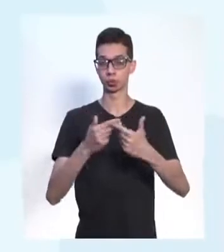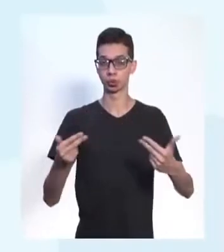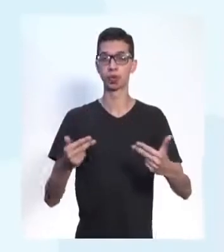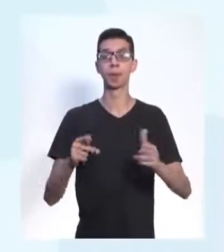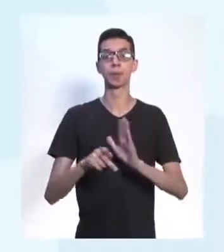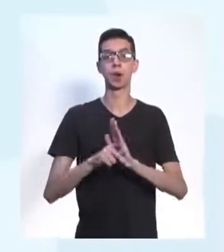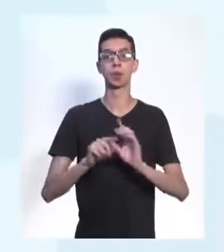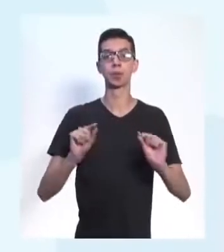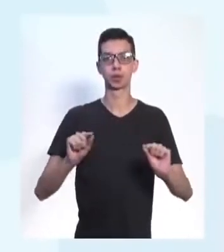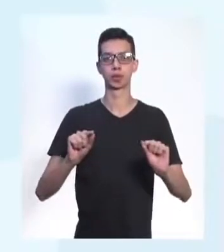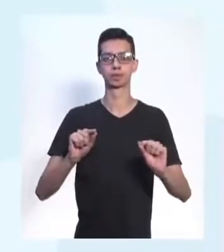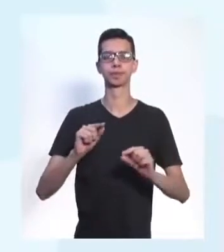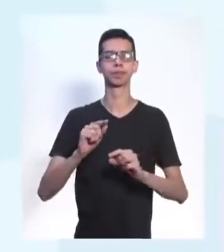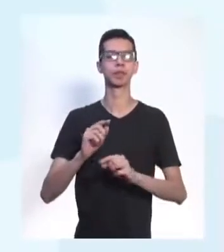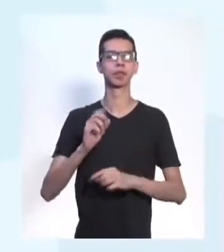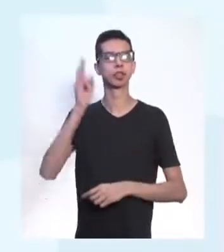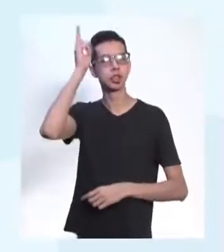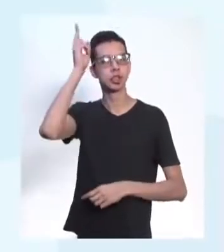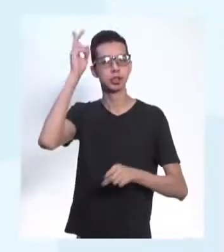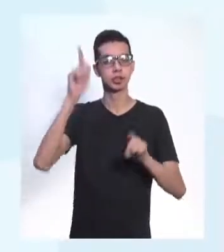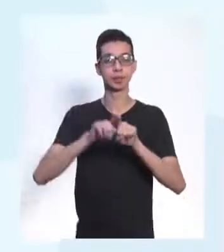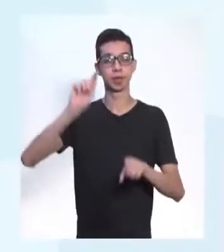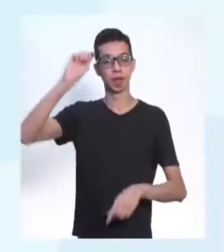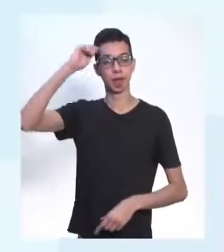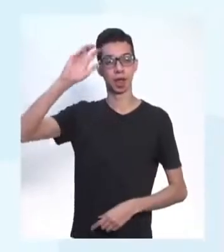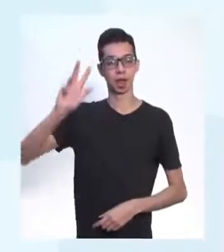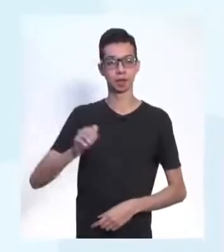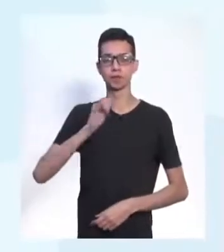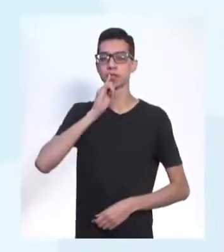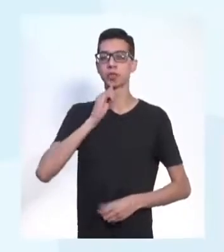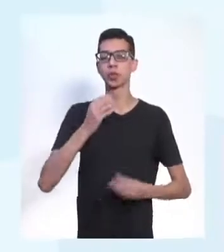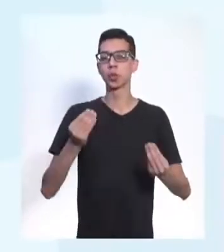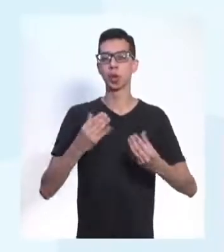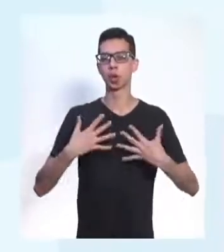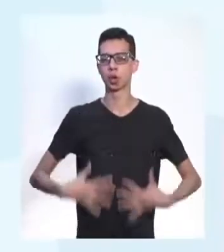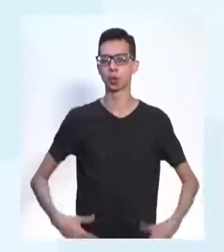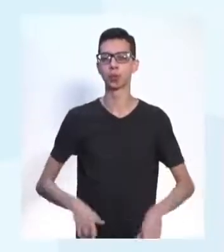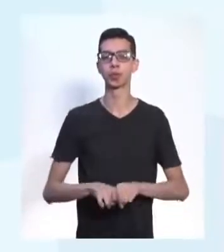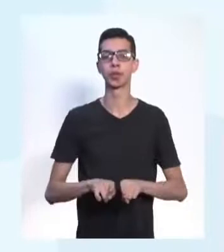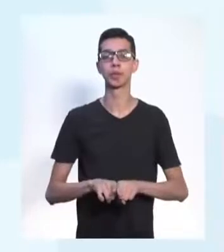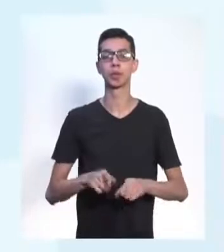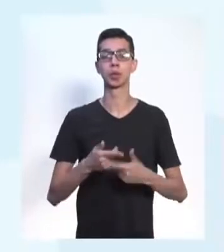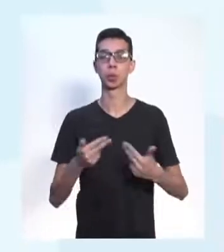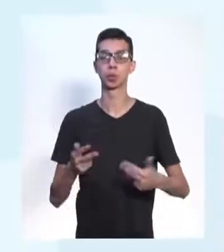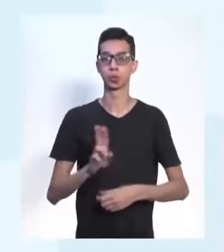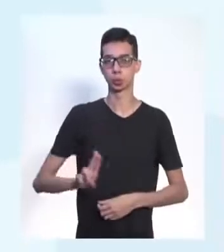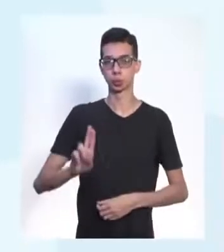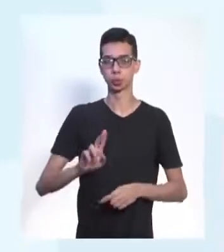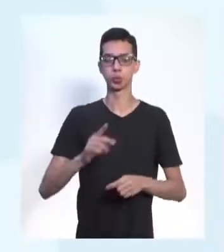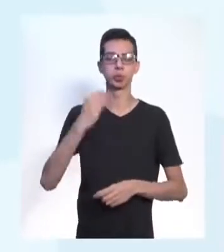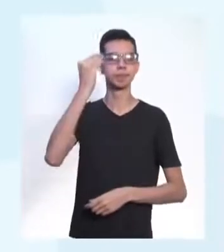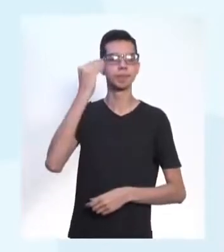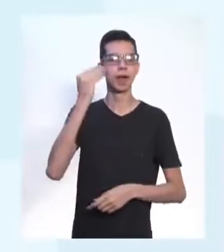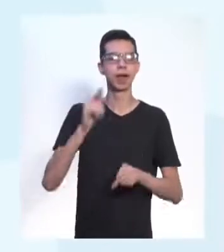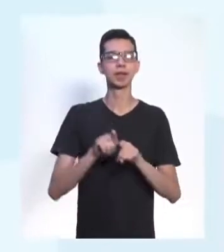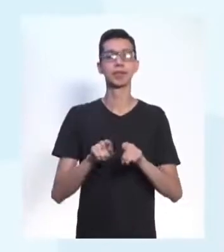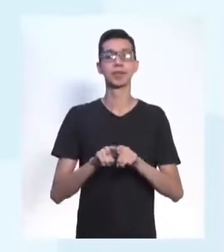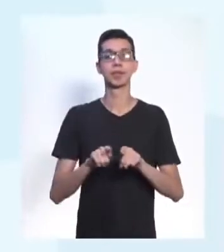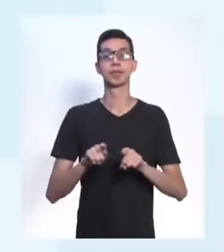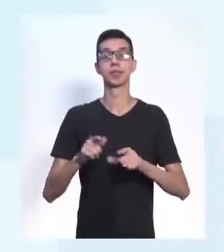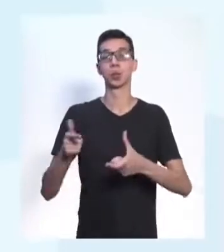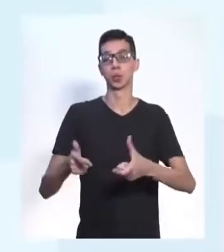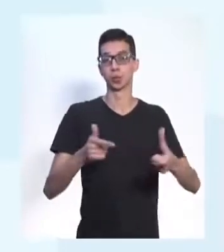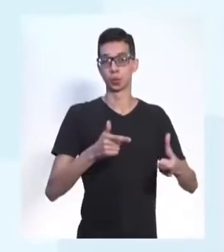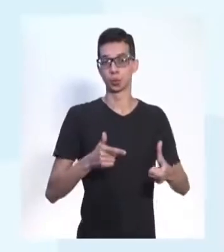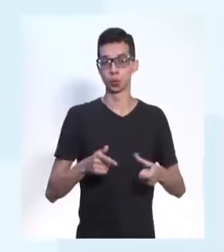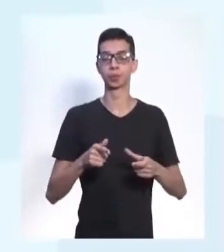e afro-brasileira. Figurinos, adereços, maquiagem, visagismo, cenário e sonoplastia. E reconhecer seus